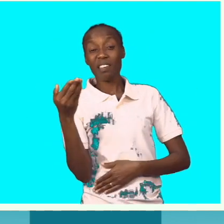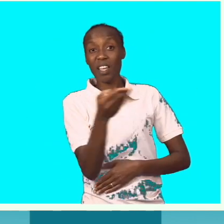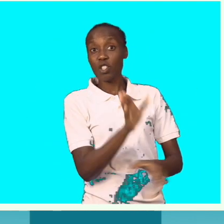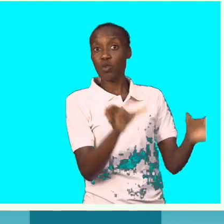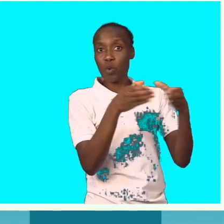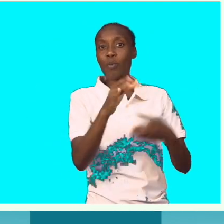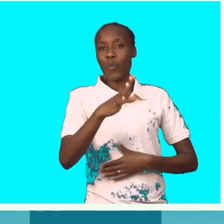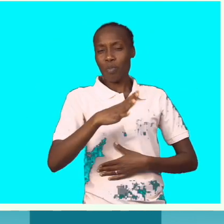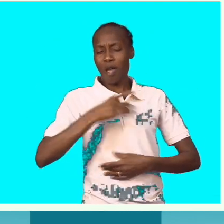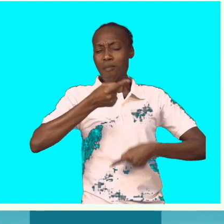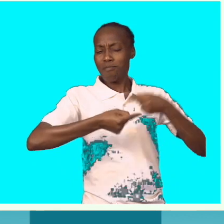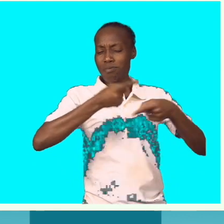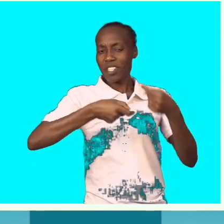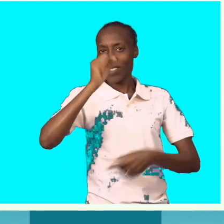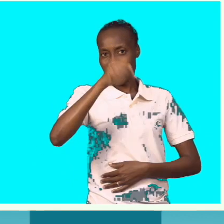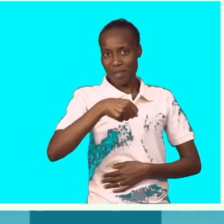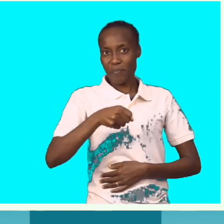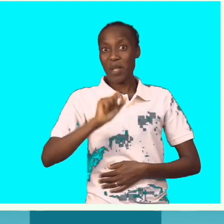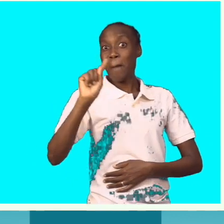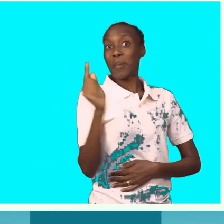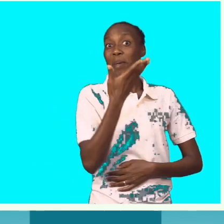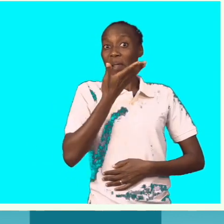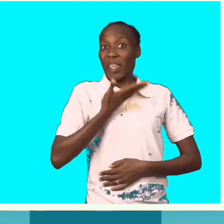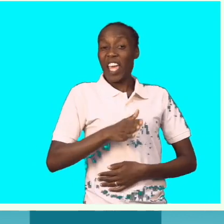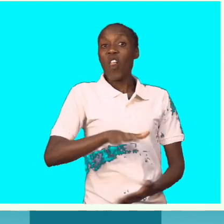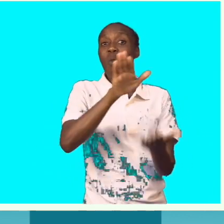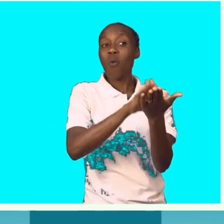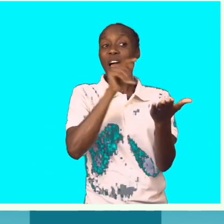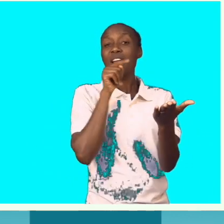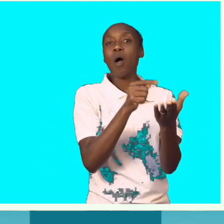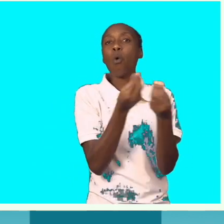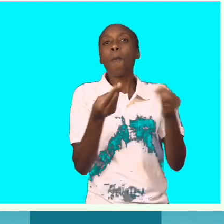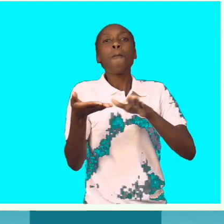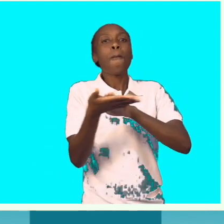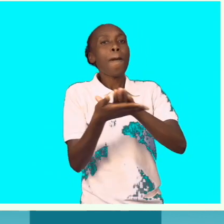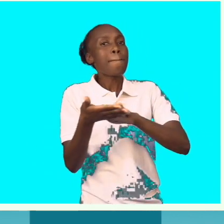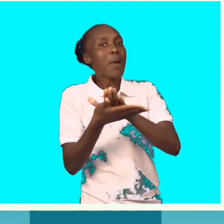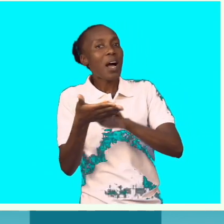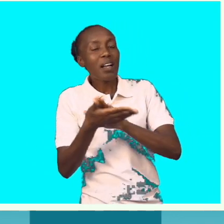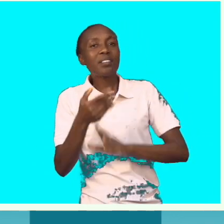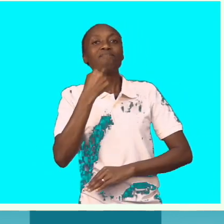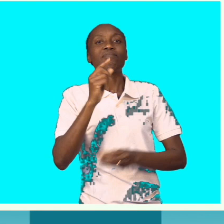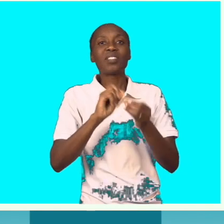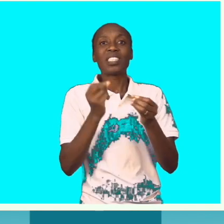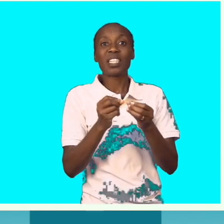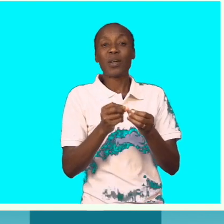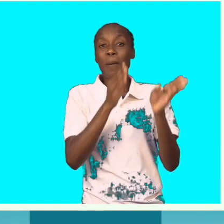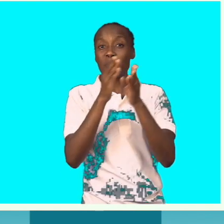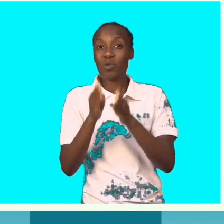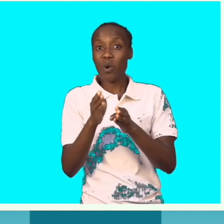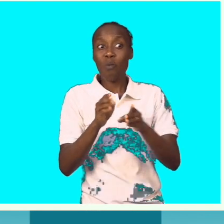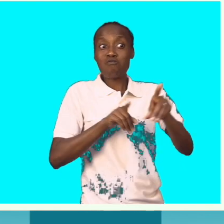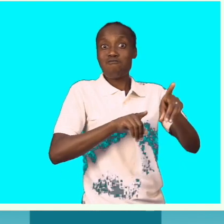isso é sinônimo que o Mafil tem projeto, mas primeiro ele quer ir lá com bases sustentáveis, que é